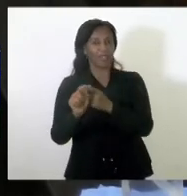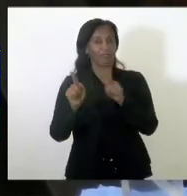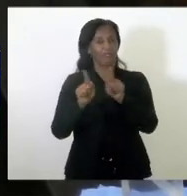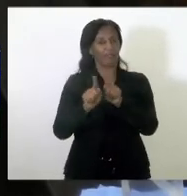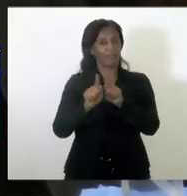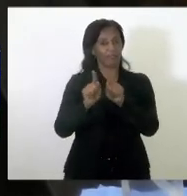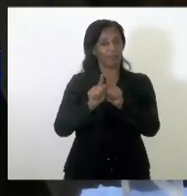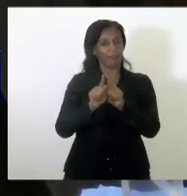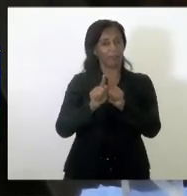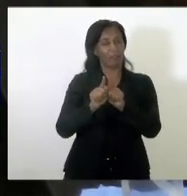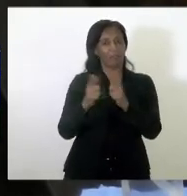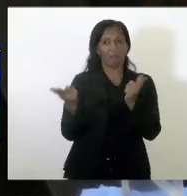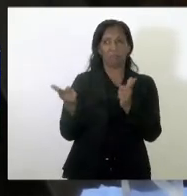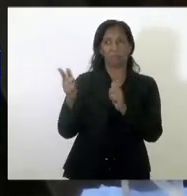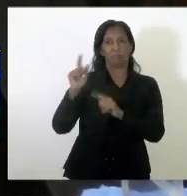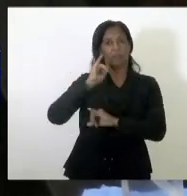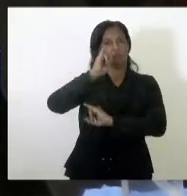sociais,